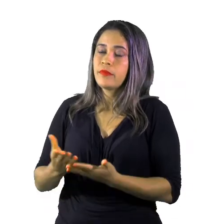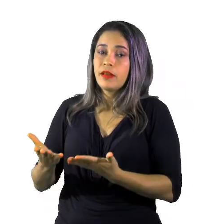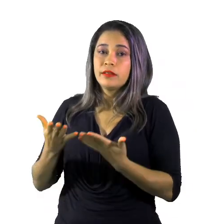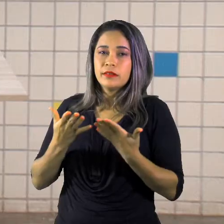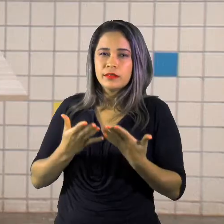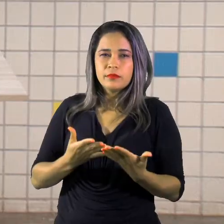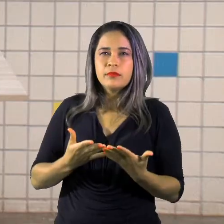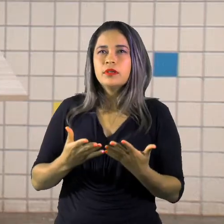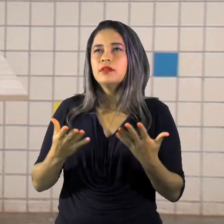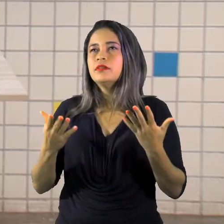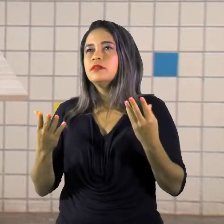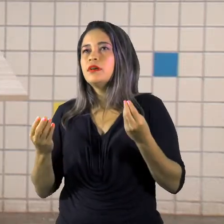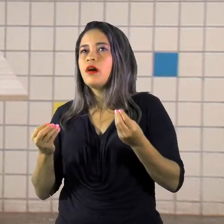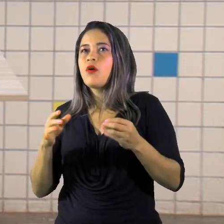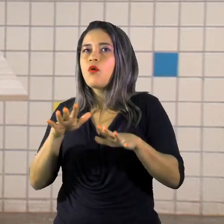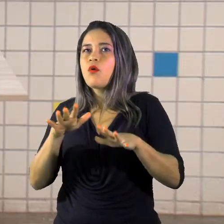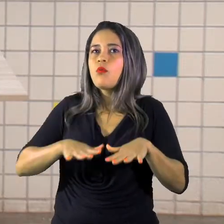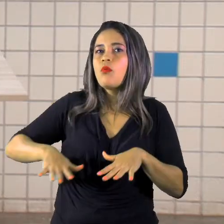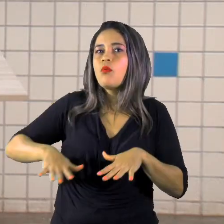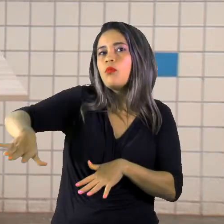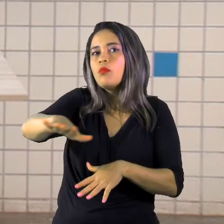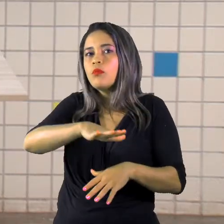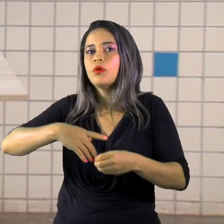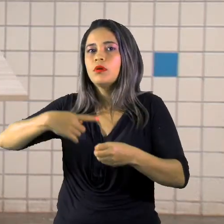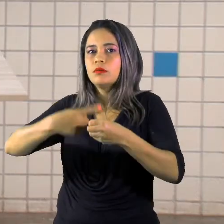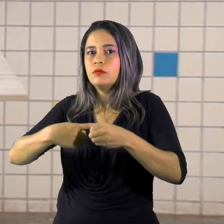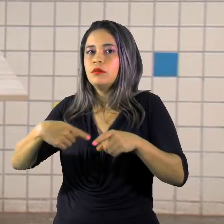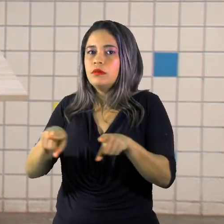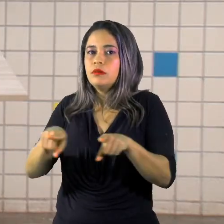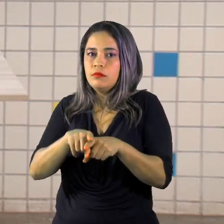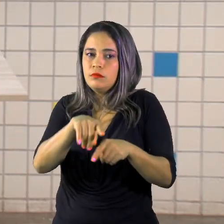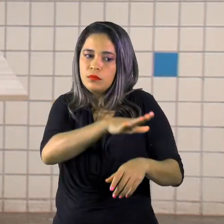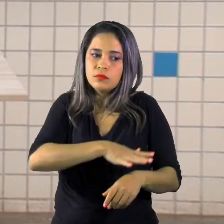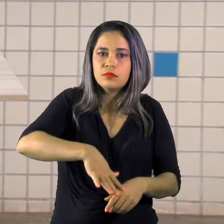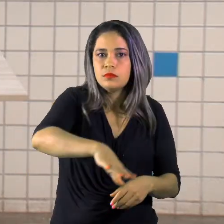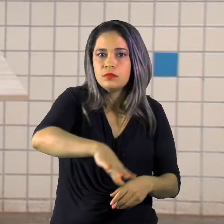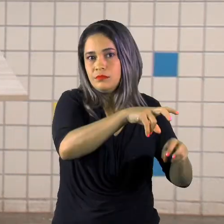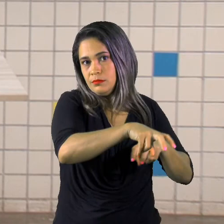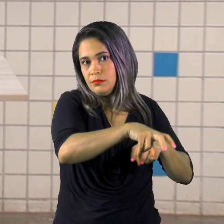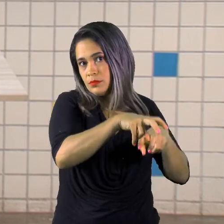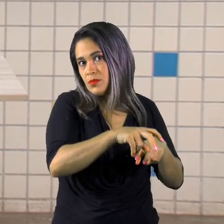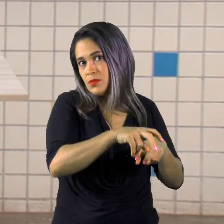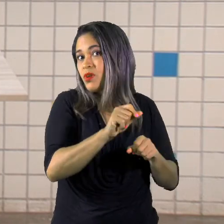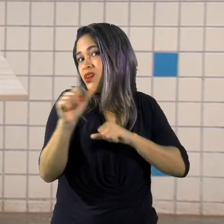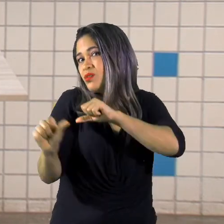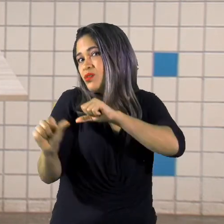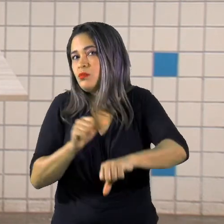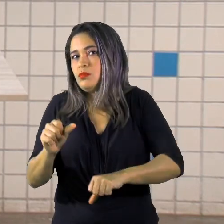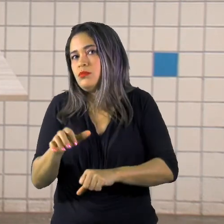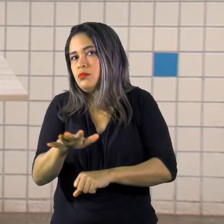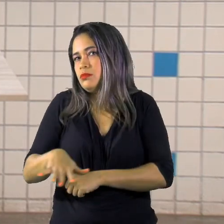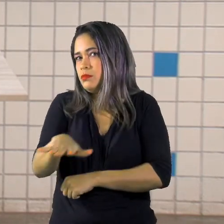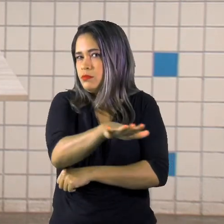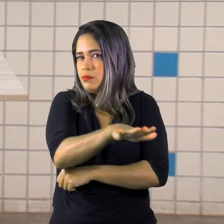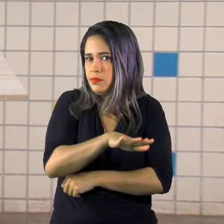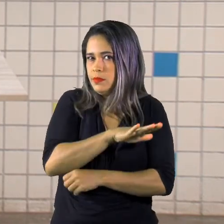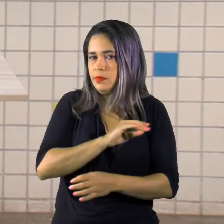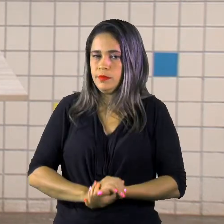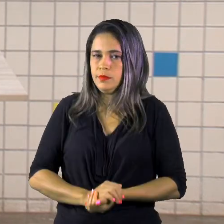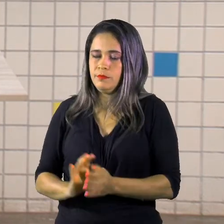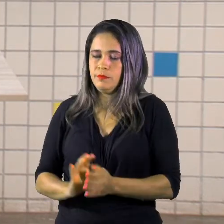do espaço urbano e do espaço rural, a Revolução Industrial, o que ela mudou nesses espaços? No